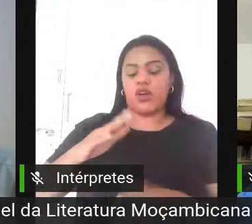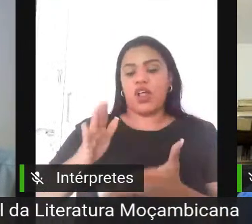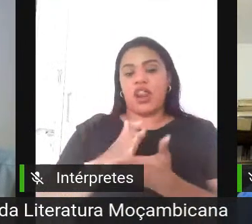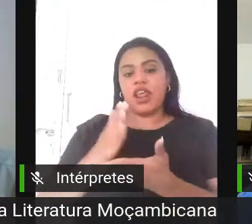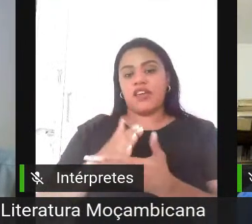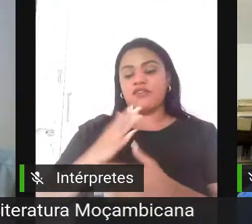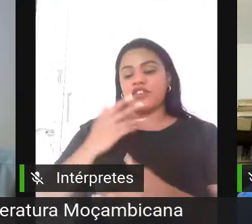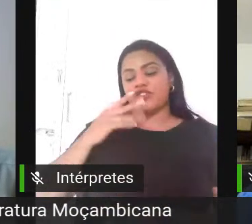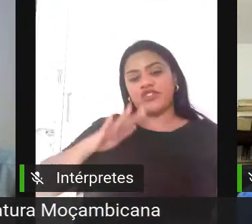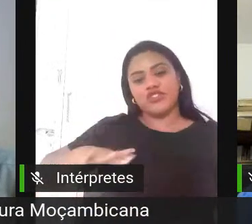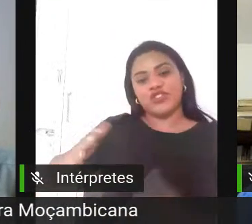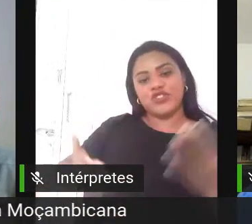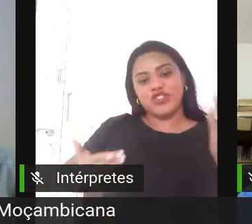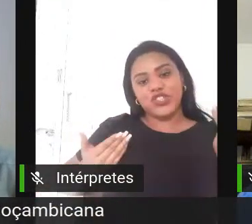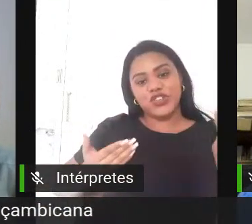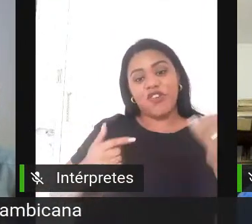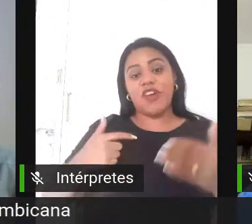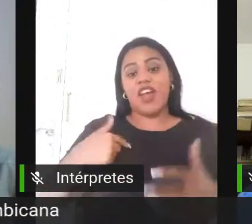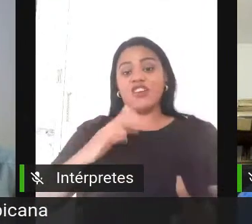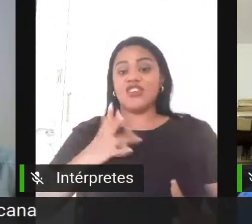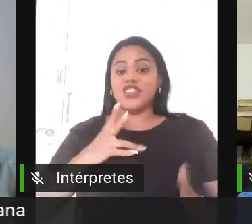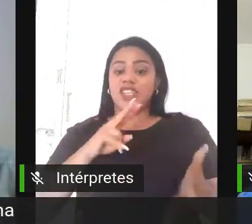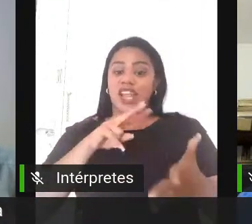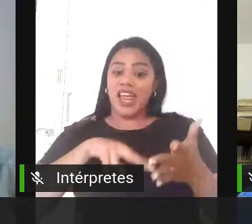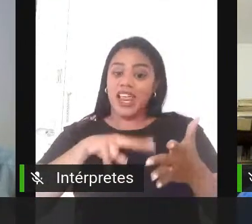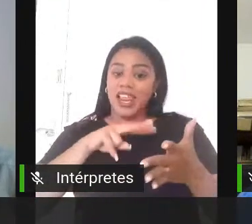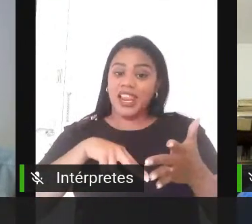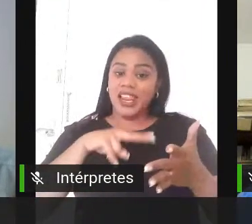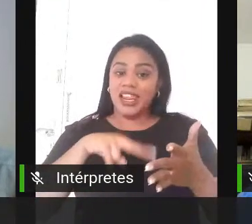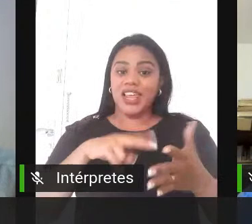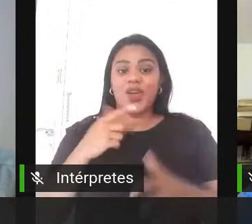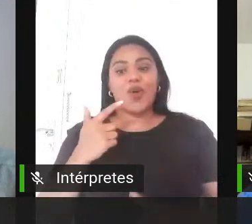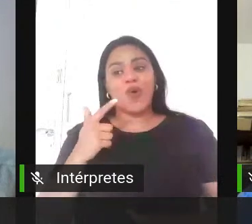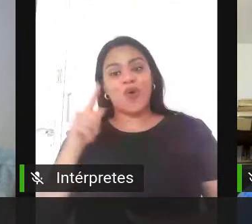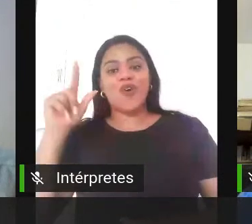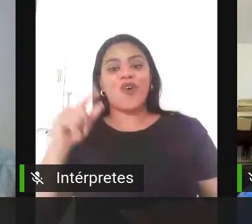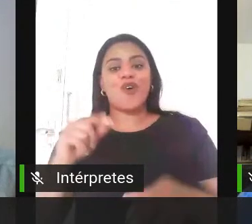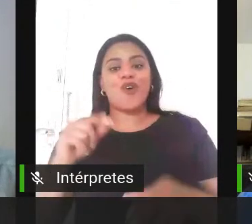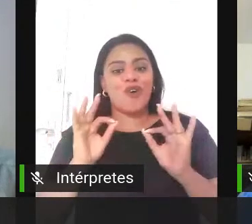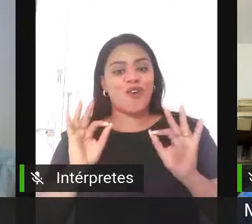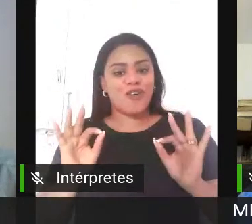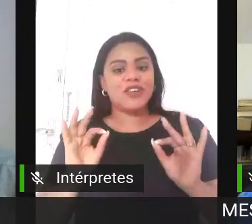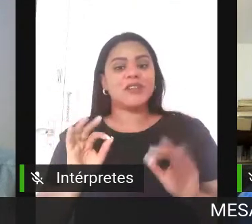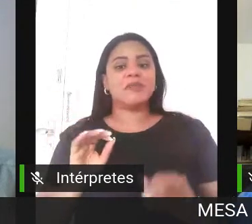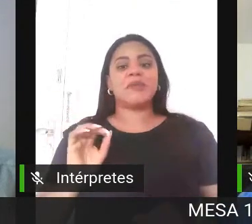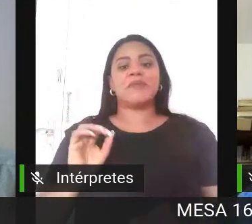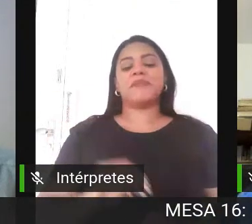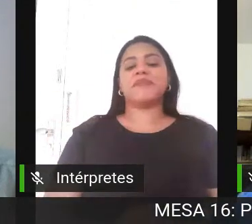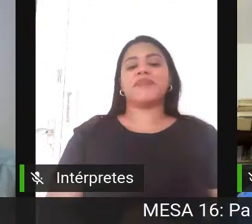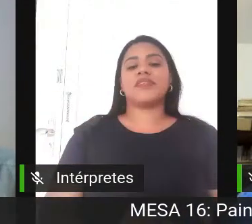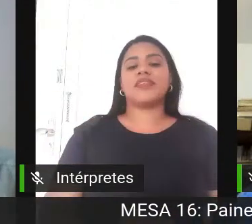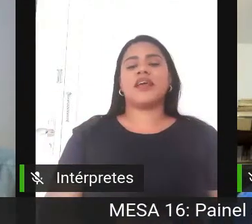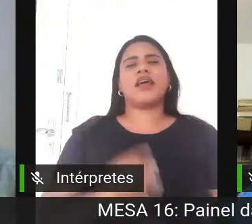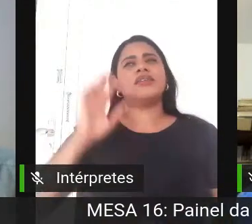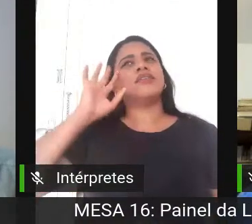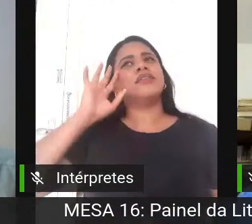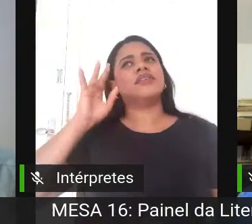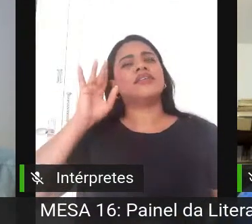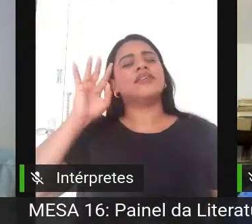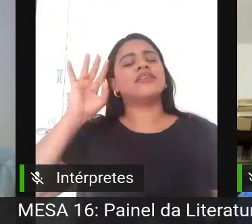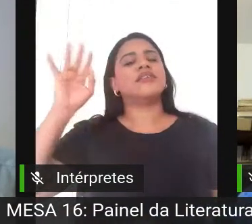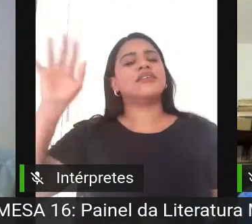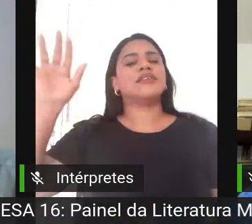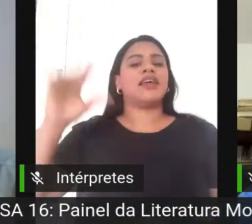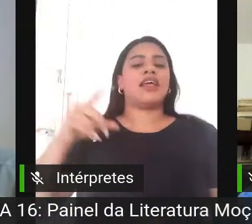que é o infanto-juvenil, acho que é o único, por enquanto, Eliana também, que nos leva a uma história interessante